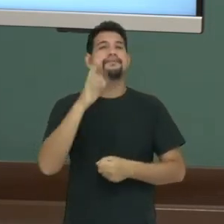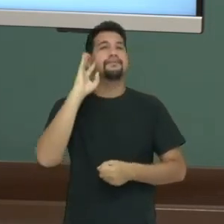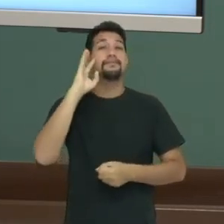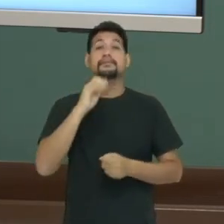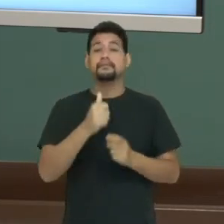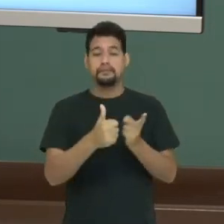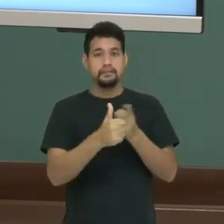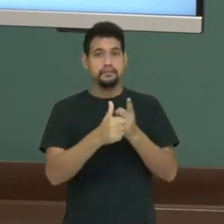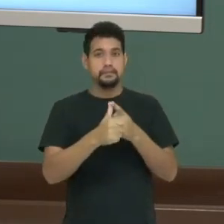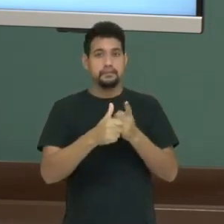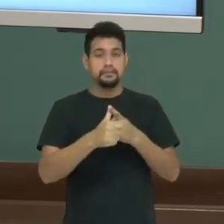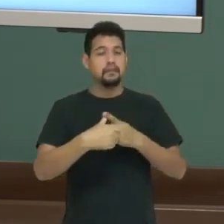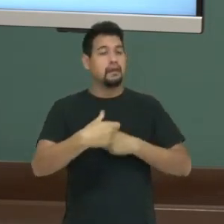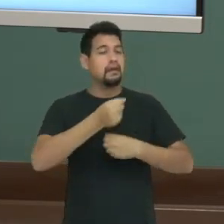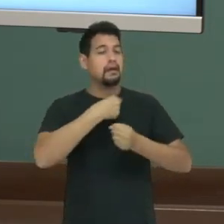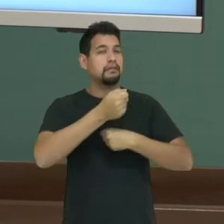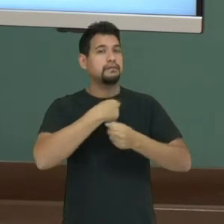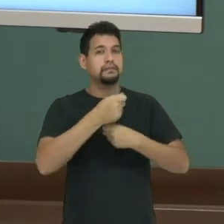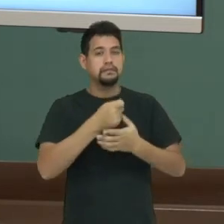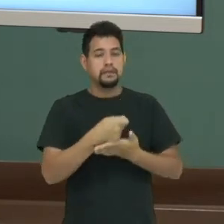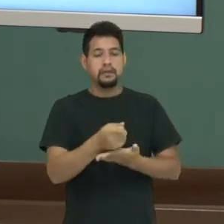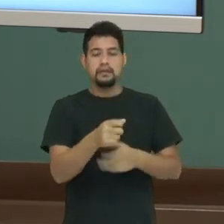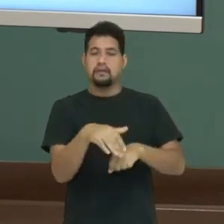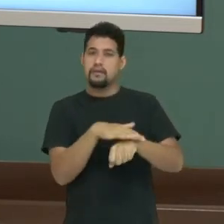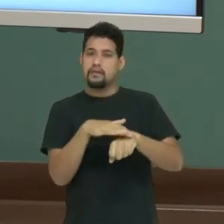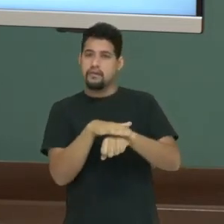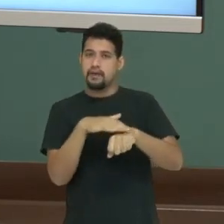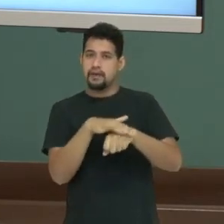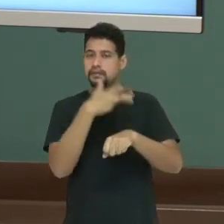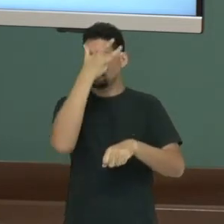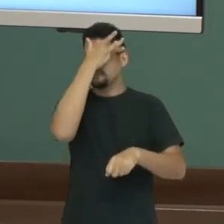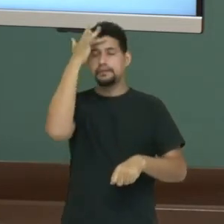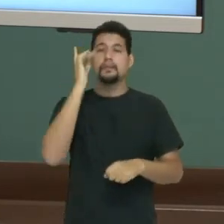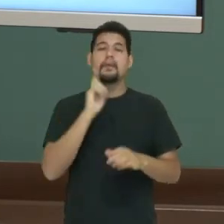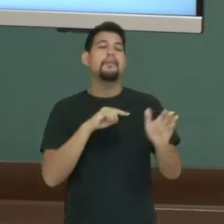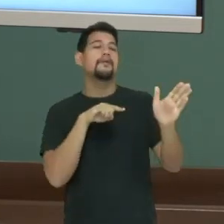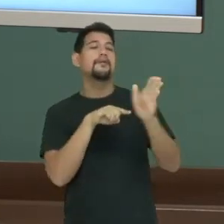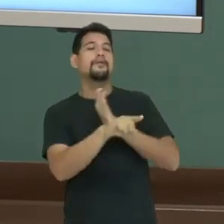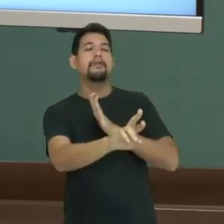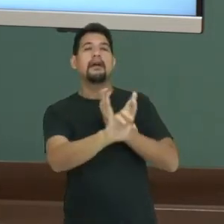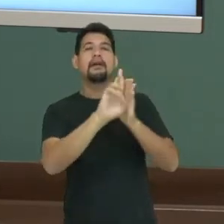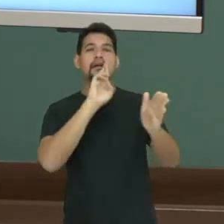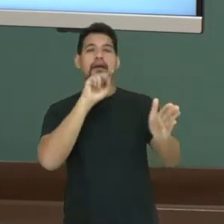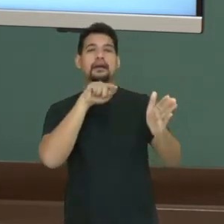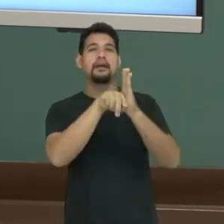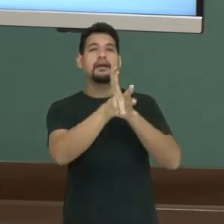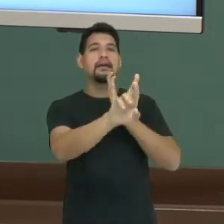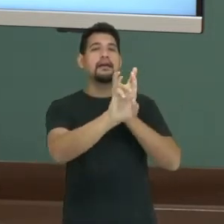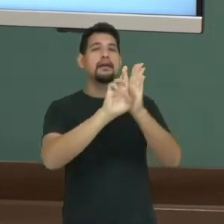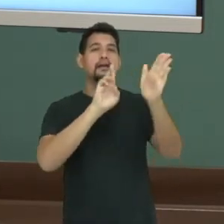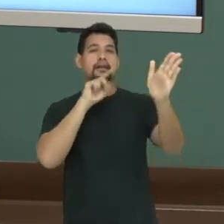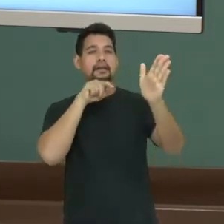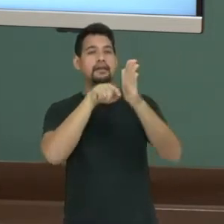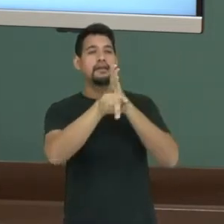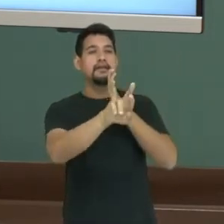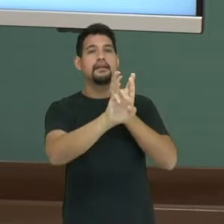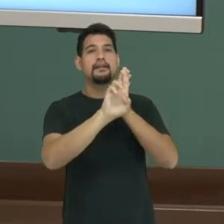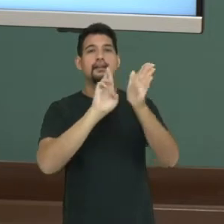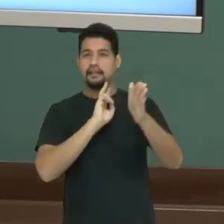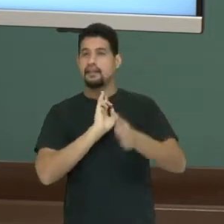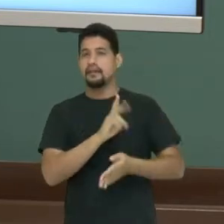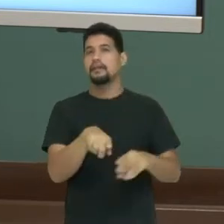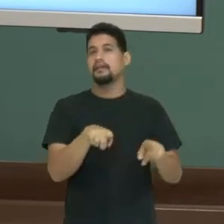momento oral, em uma conversa entre uma pergunta e uma resposta, uma outra pergunta e uma outra